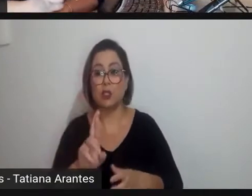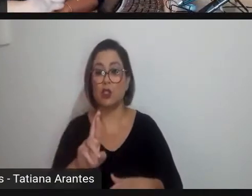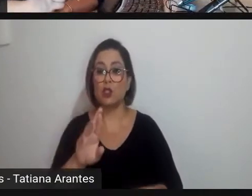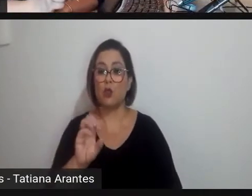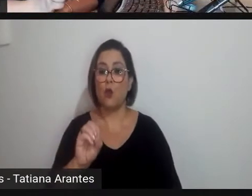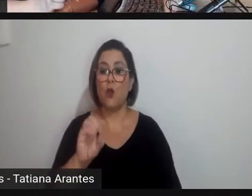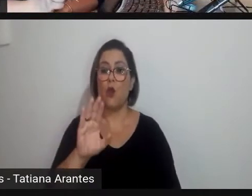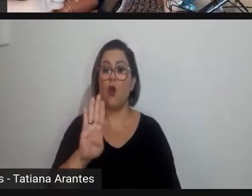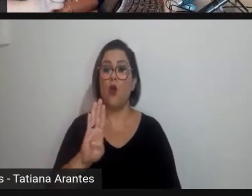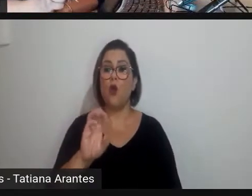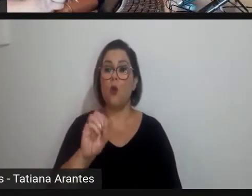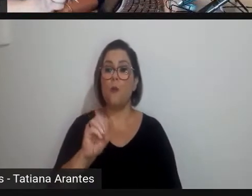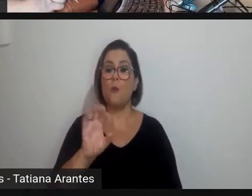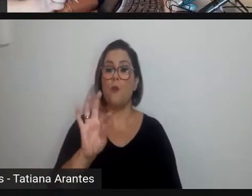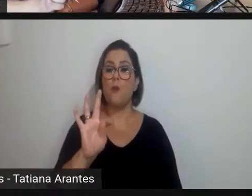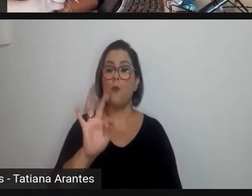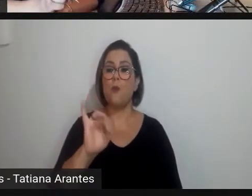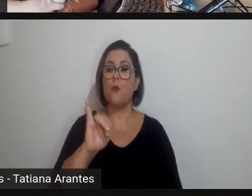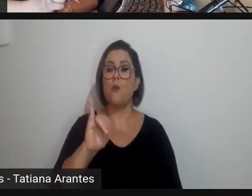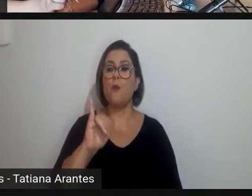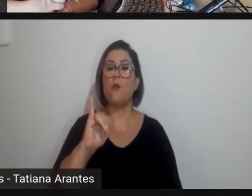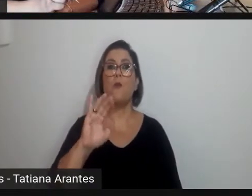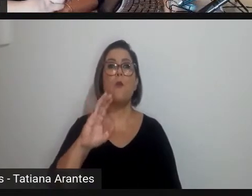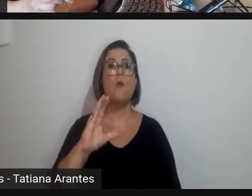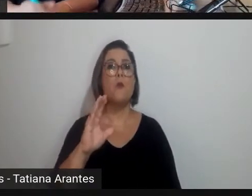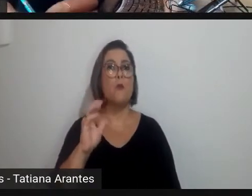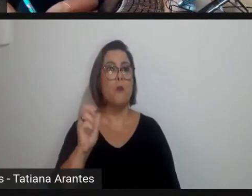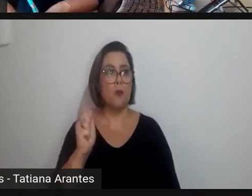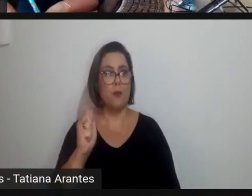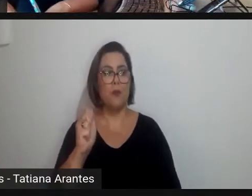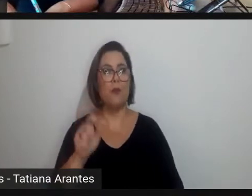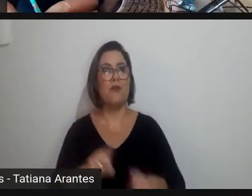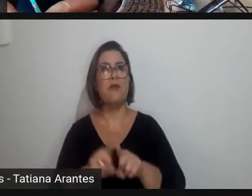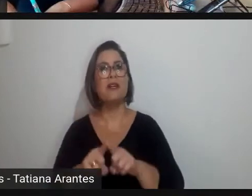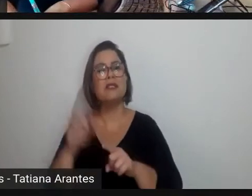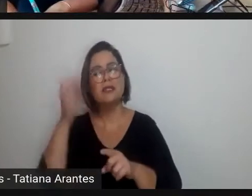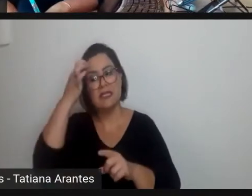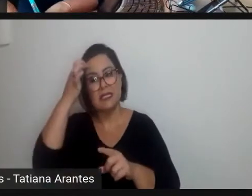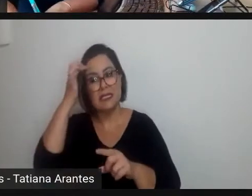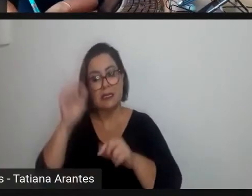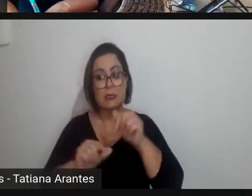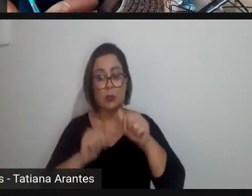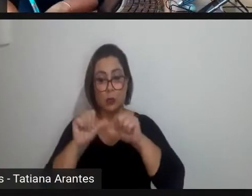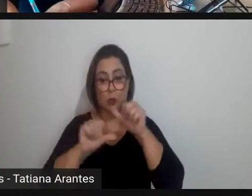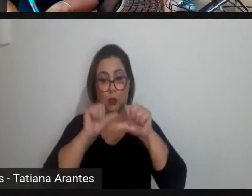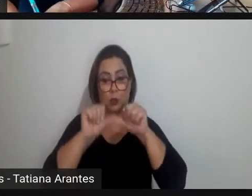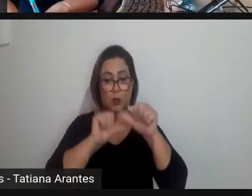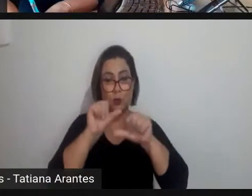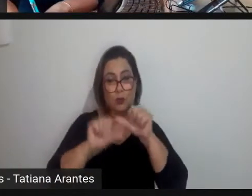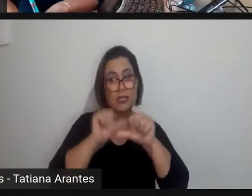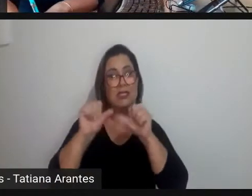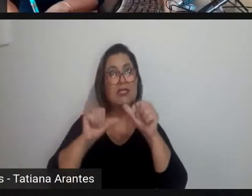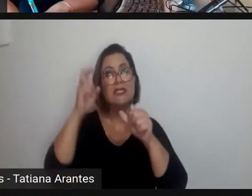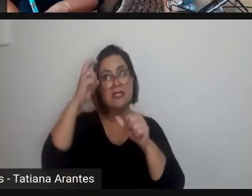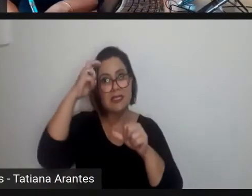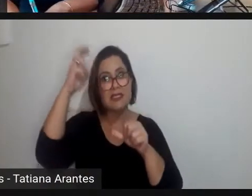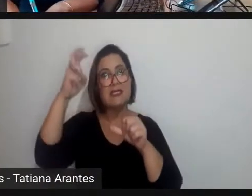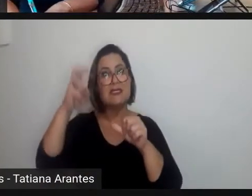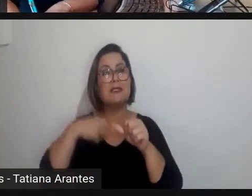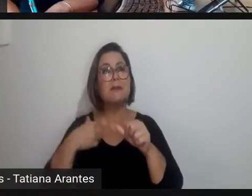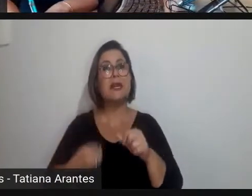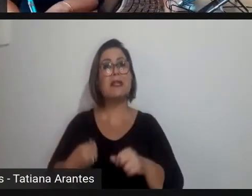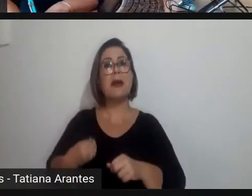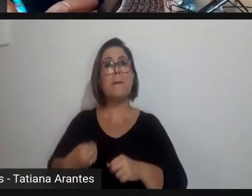Automação, robótica, tecnologia de informação, tecnologia de comunicação, nós passamos a ter um trabalho presencial,